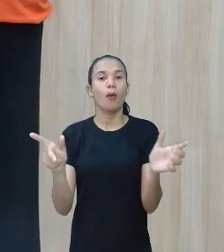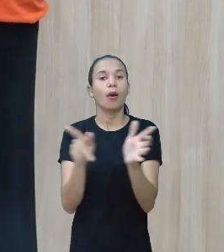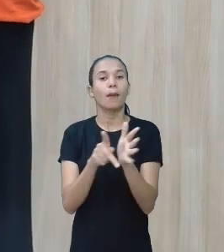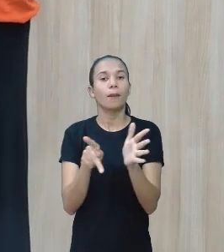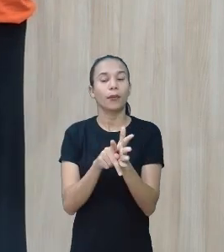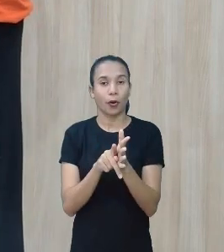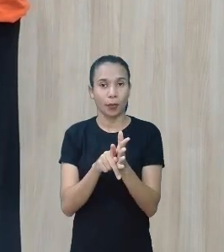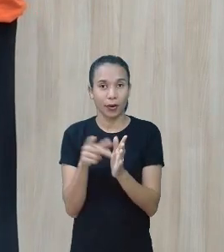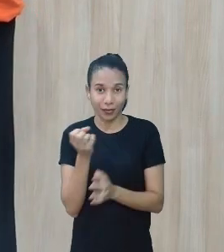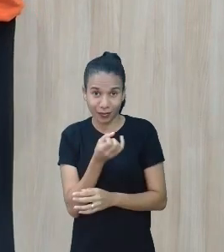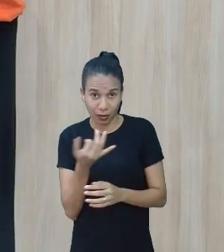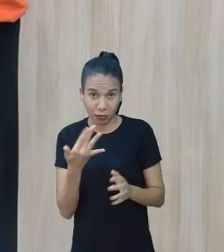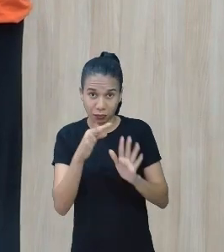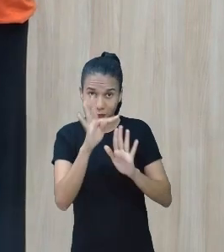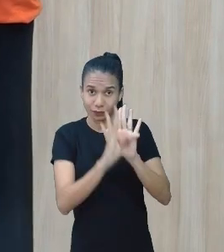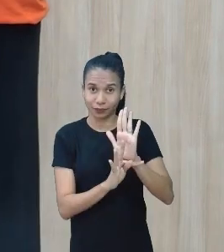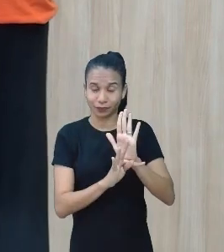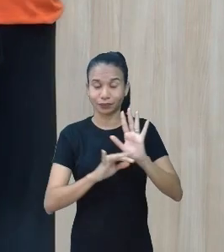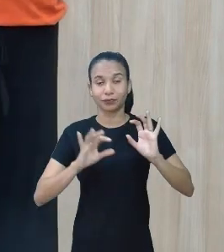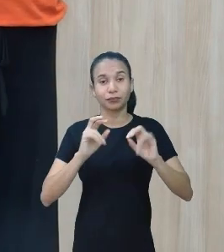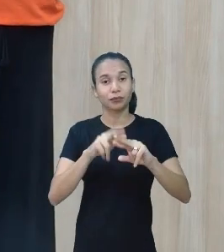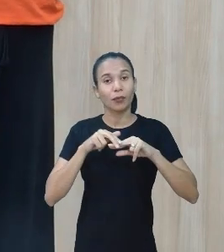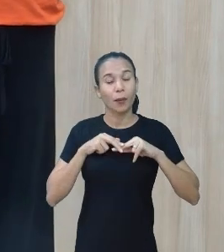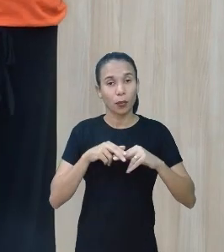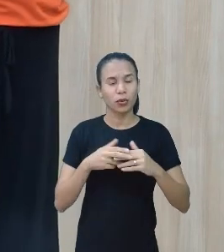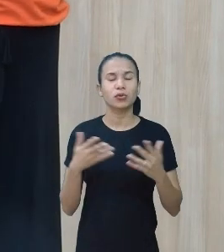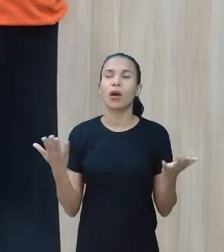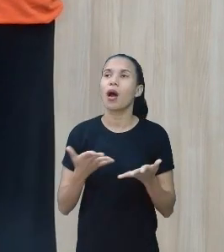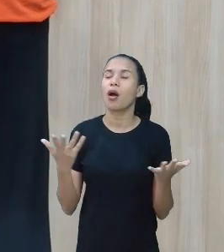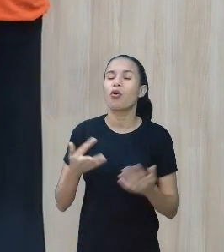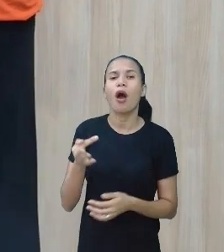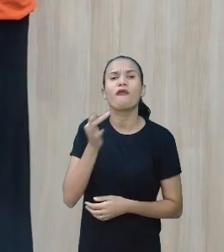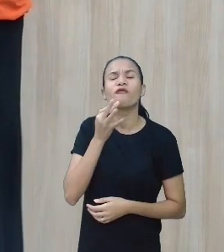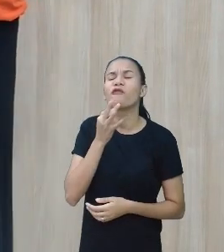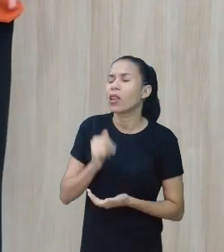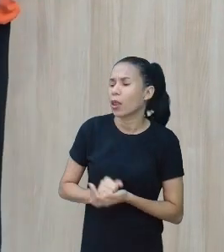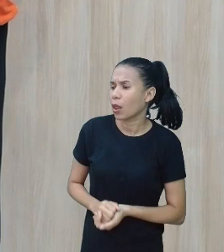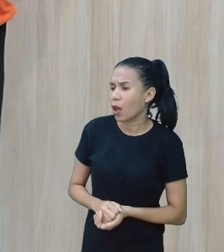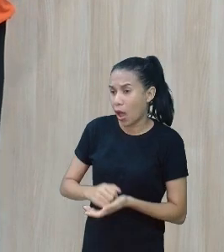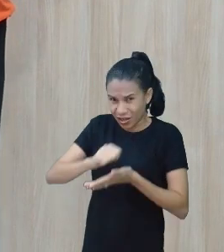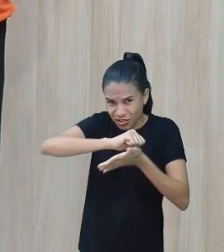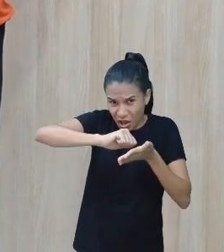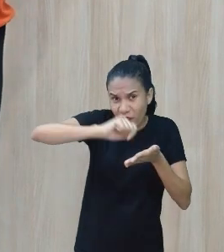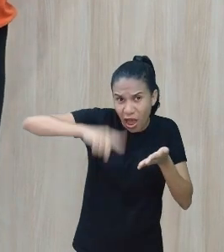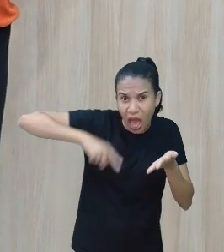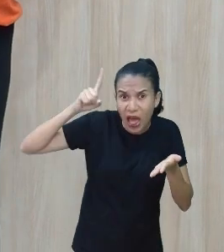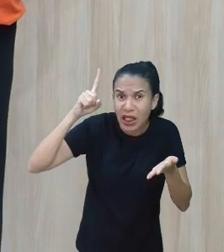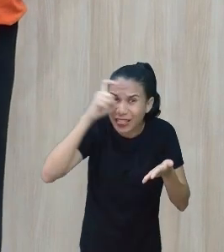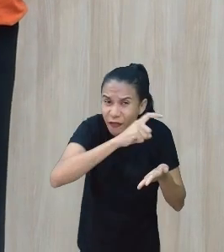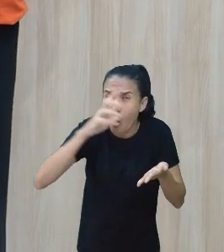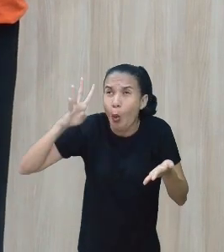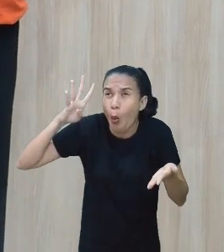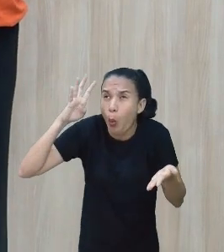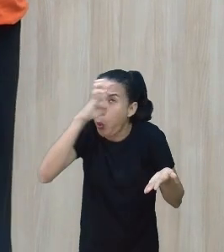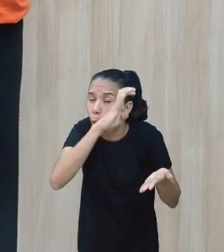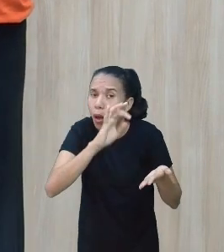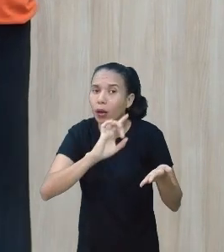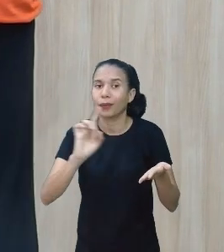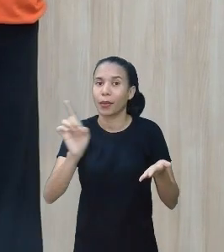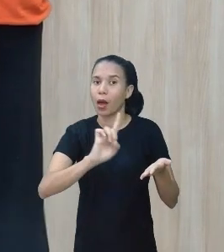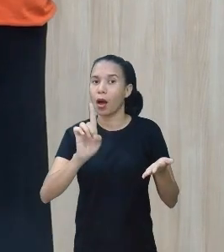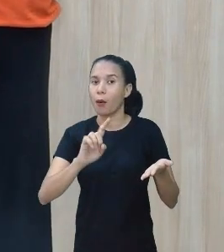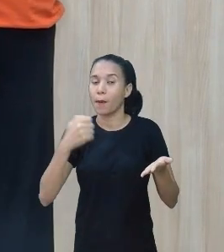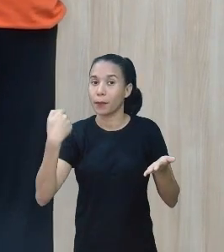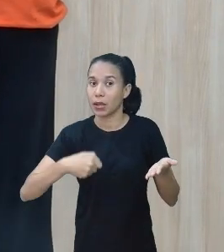estabelecer entre esse texto. Então, Fernanda, escrever é muito difícil? Não, escrever requer